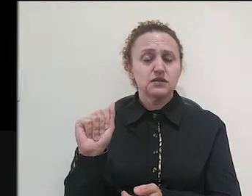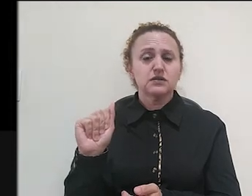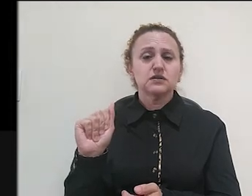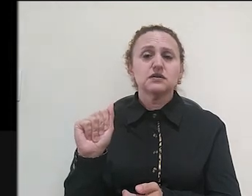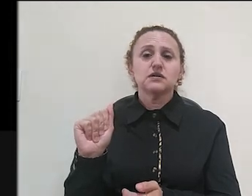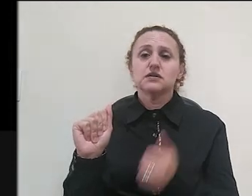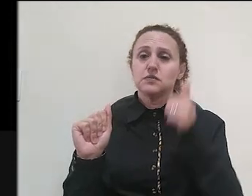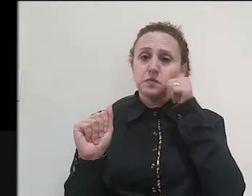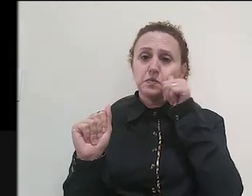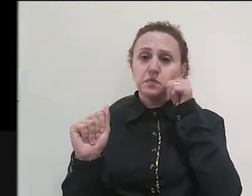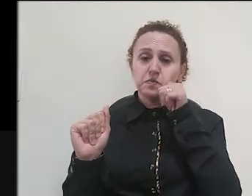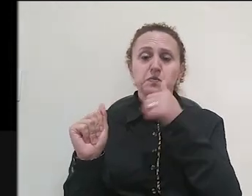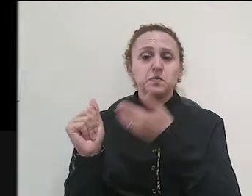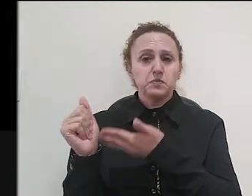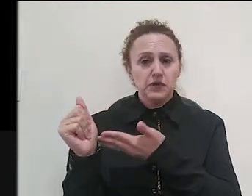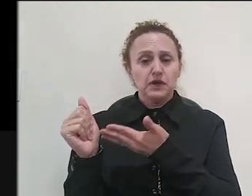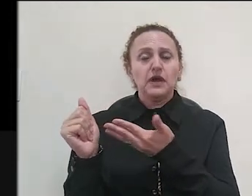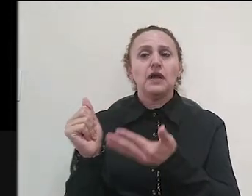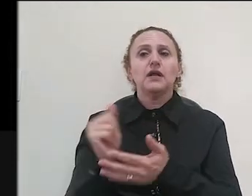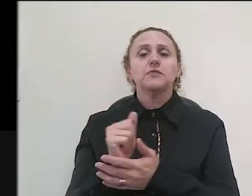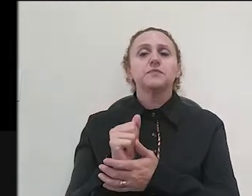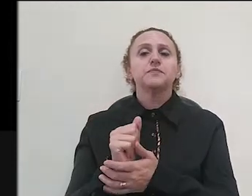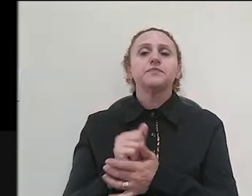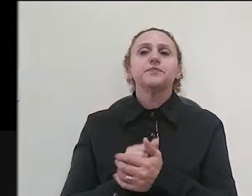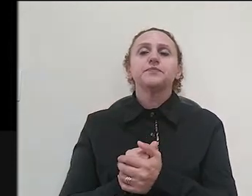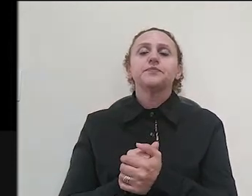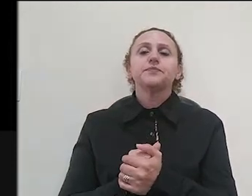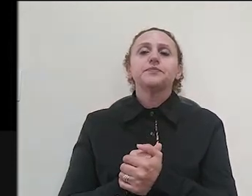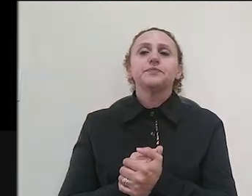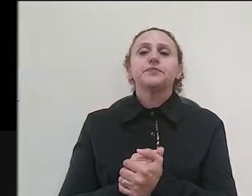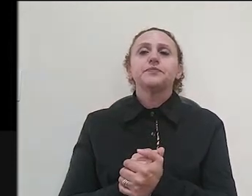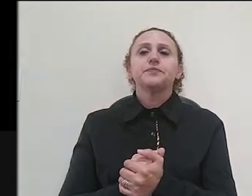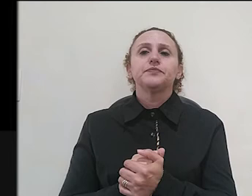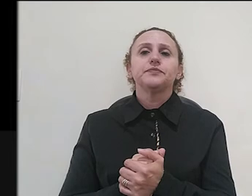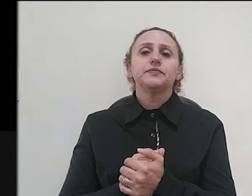mulher, se a gente, né, pensar com mais carinho.